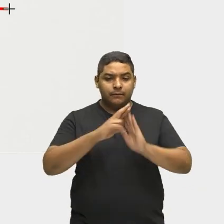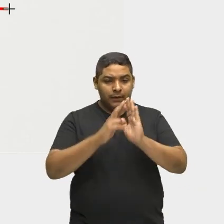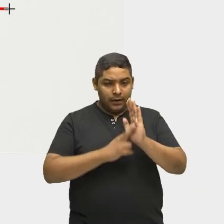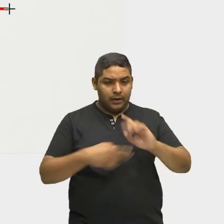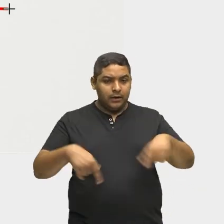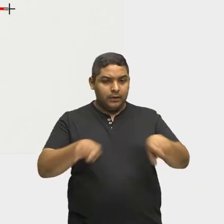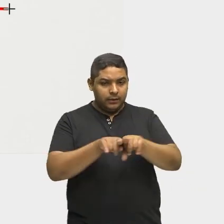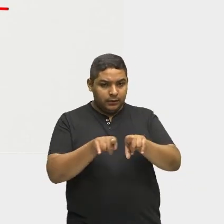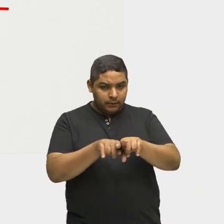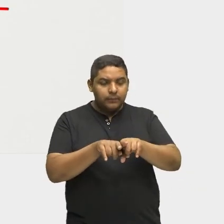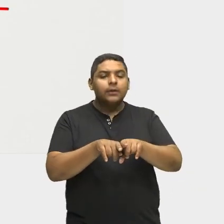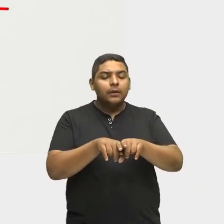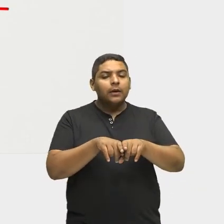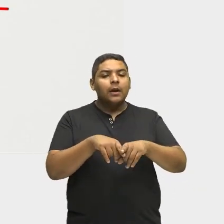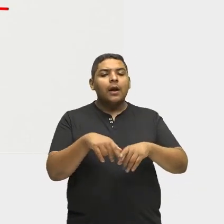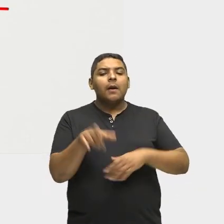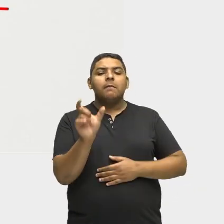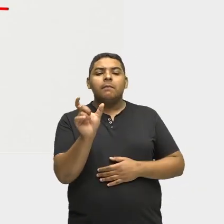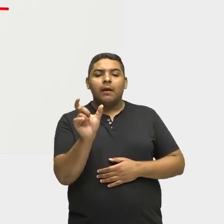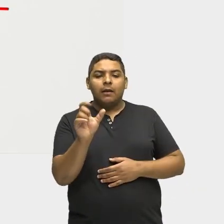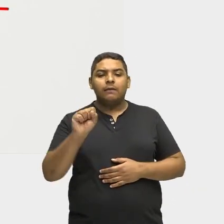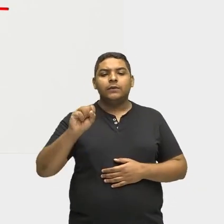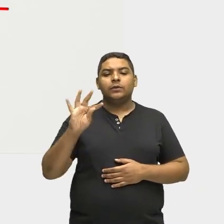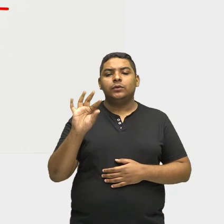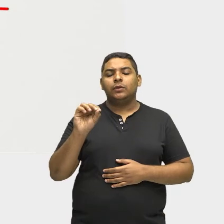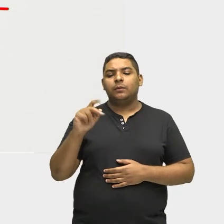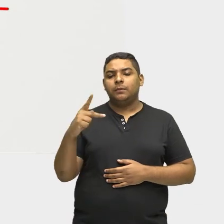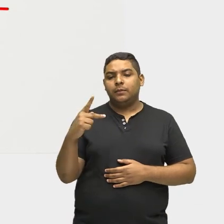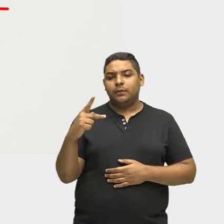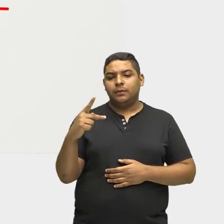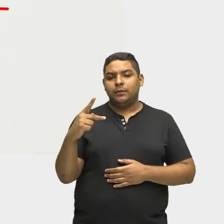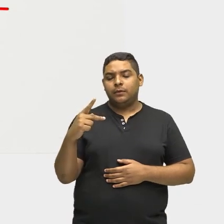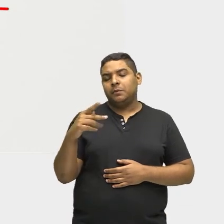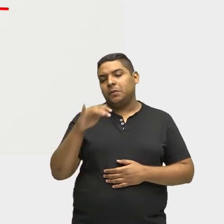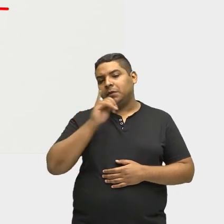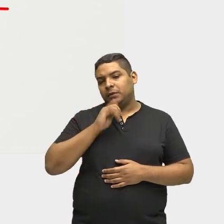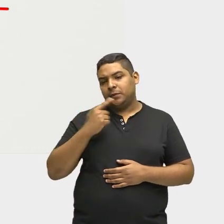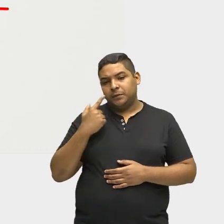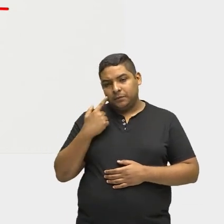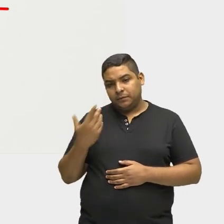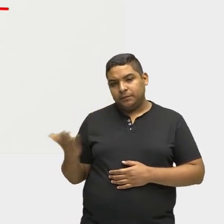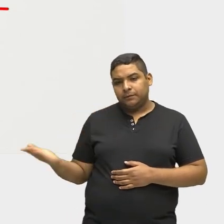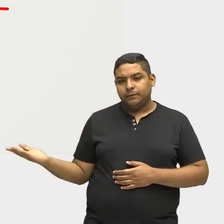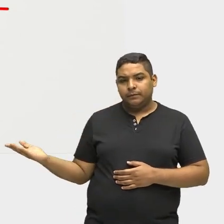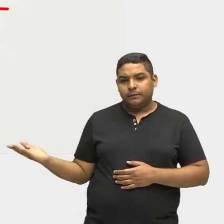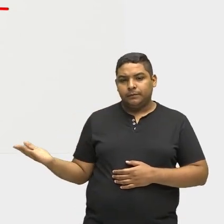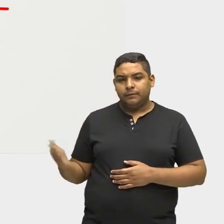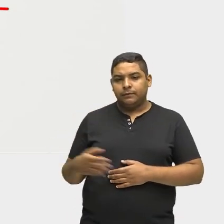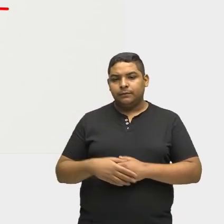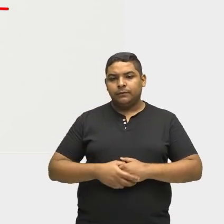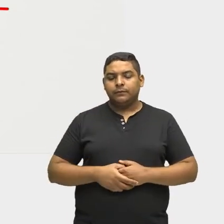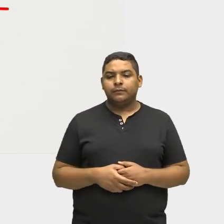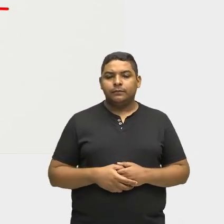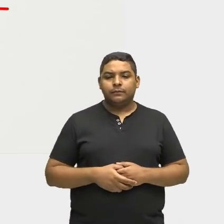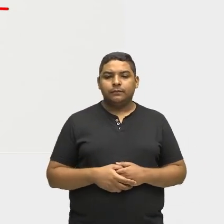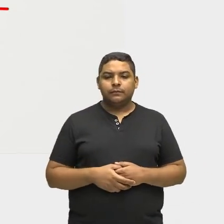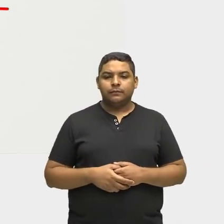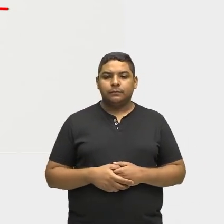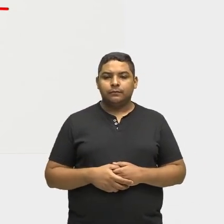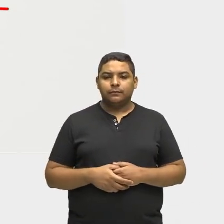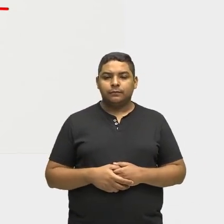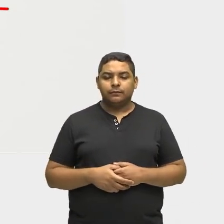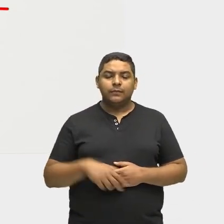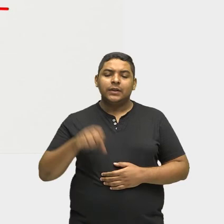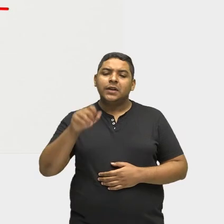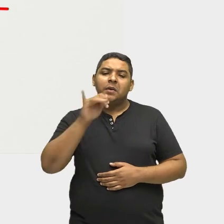para a palavra stop. Olha só, stop, termino em consoante, vogal, consoante, CVC. Então, se eu